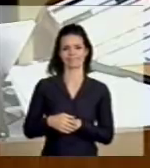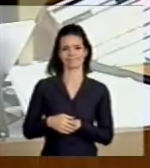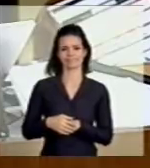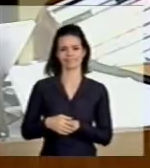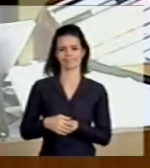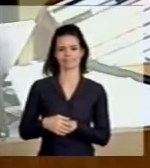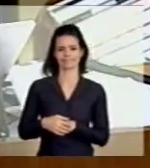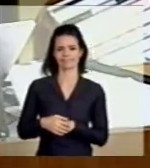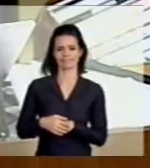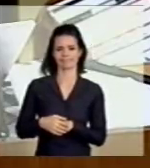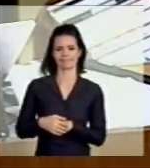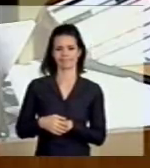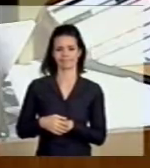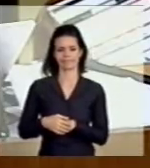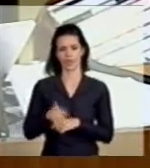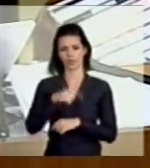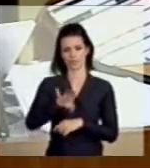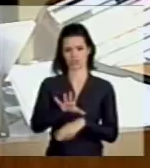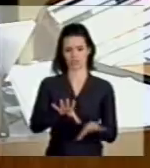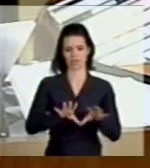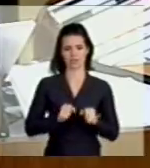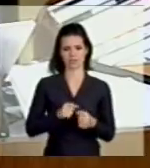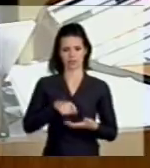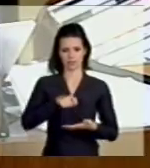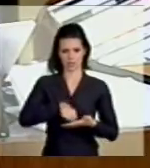estão em poder de Vossa Excelência,